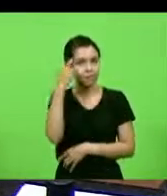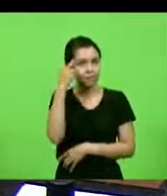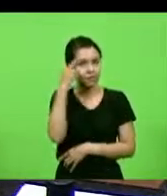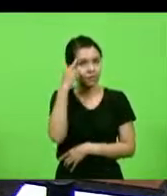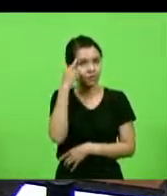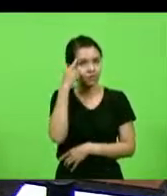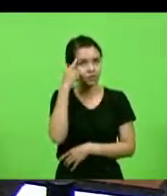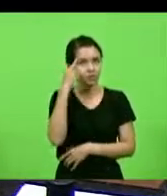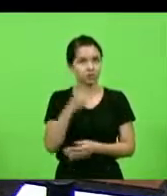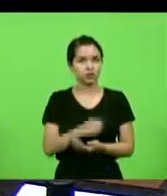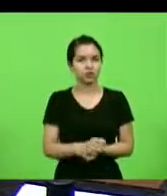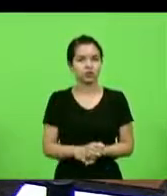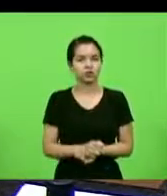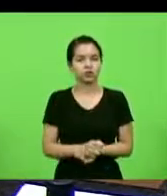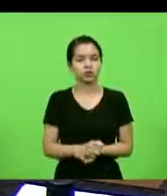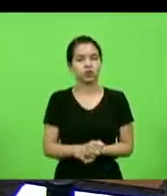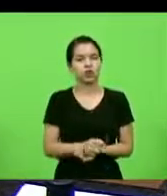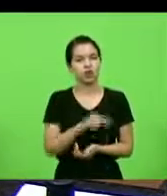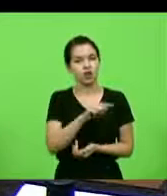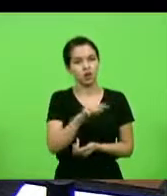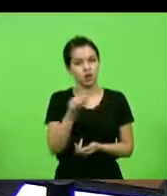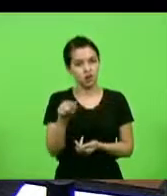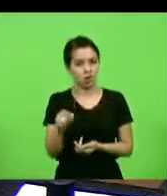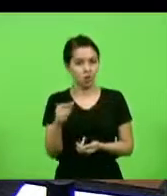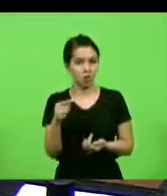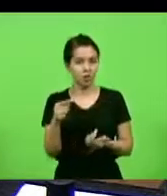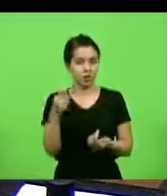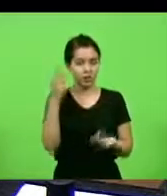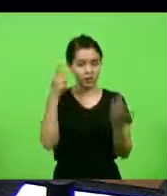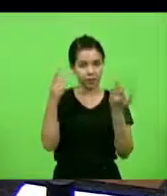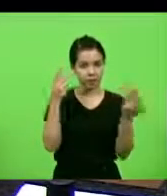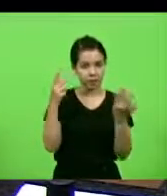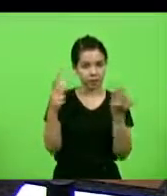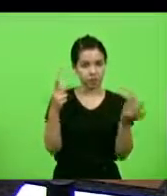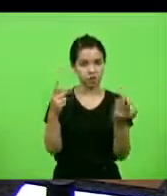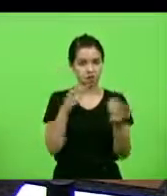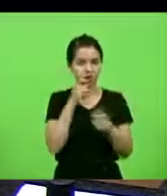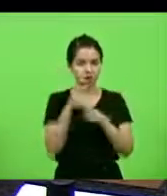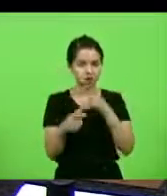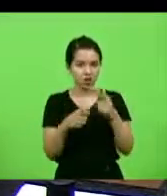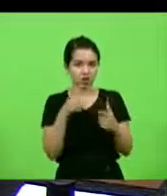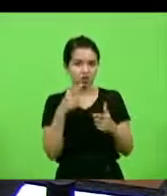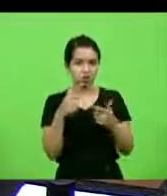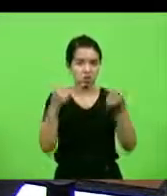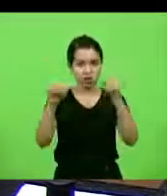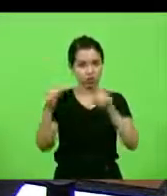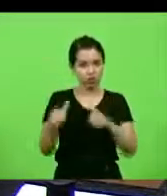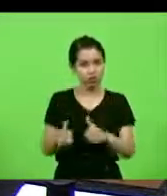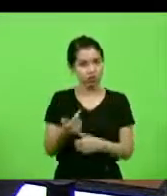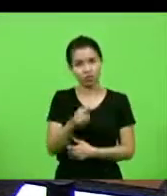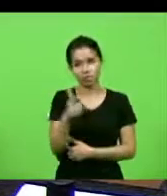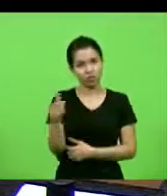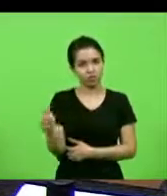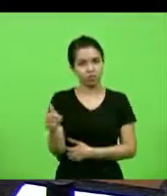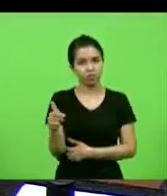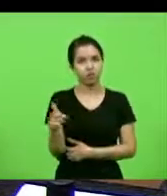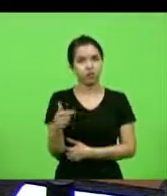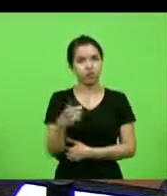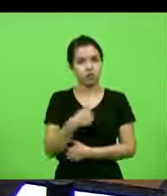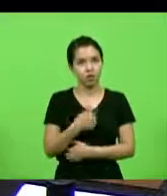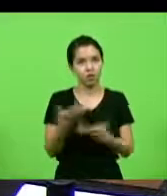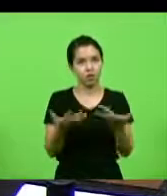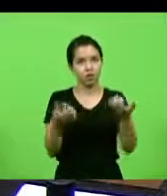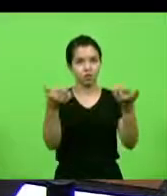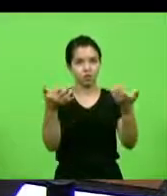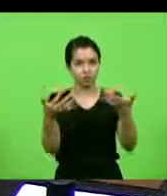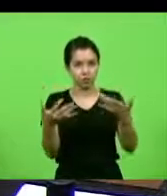um pensamento crítico, analítico. Então, eu só quero fazer aqui, presidente, essa ressalva